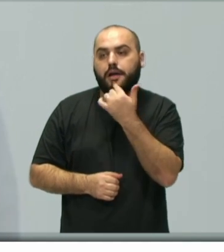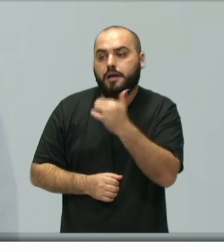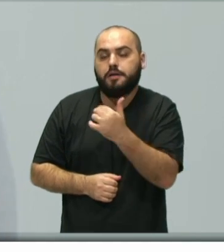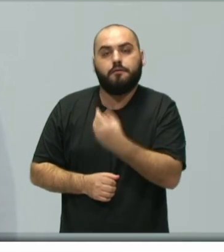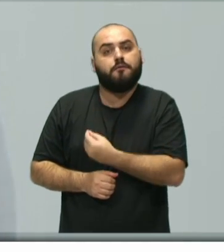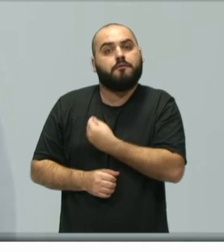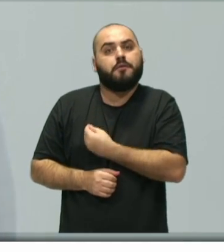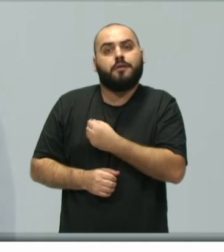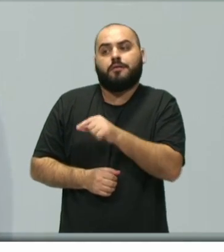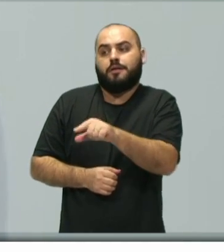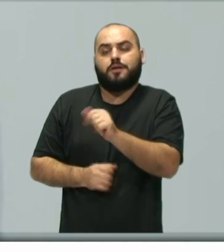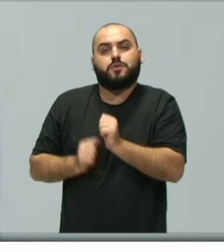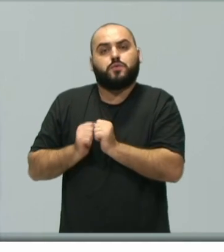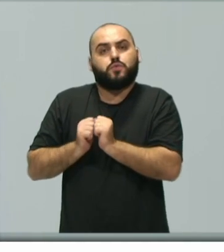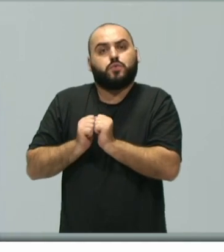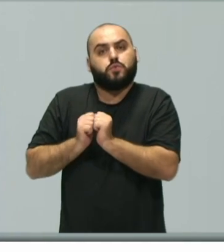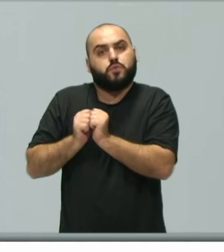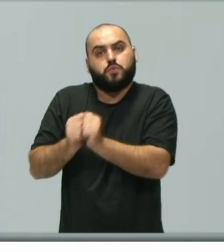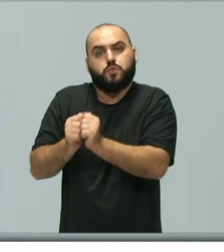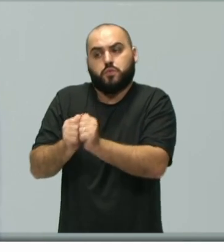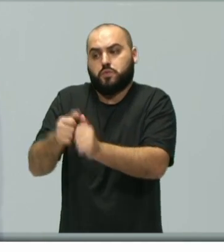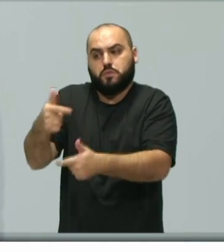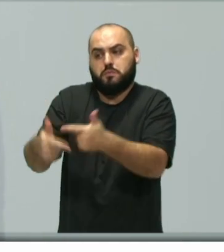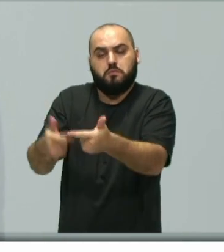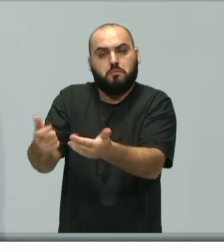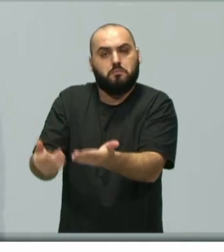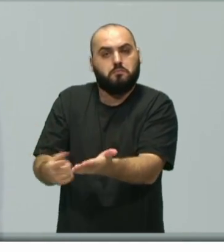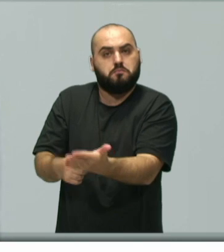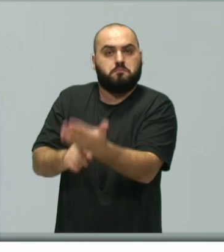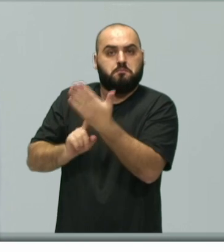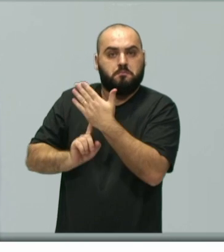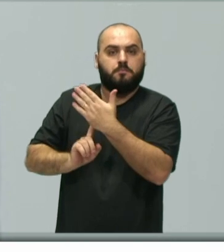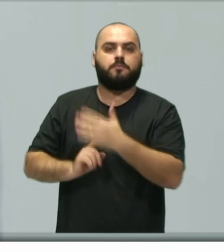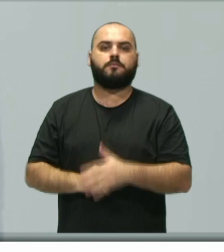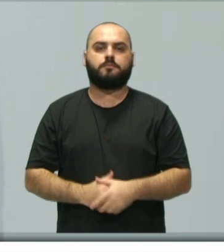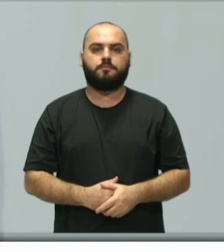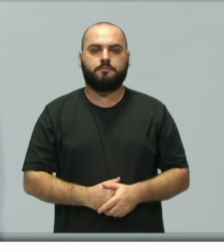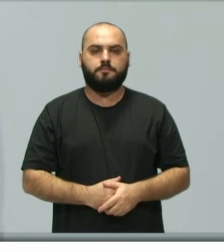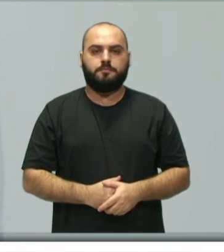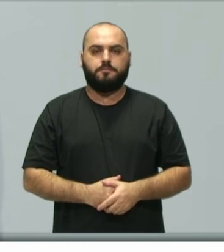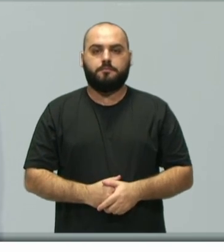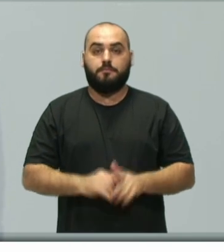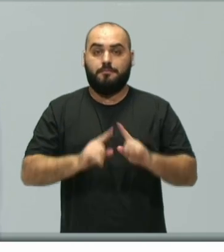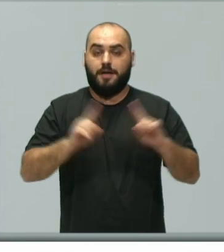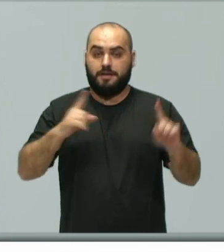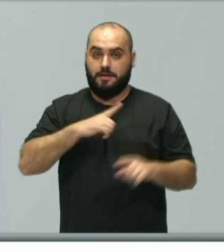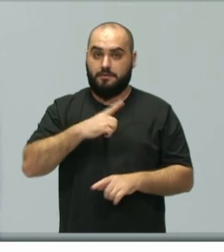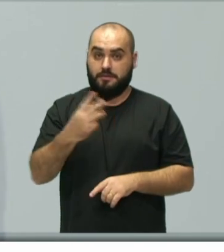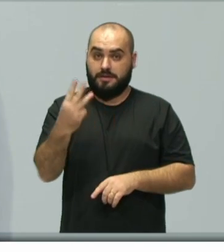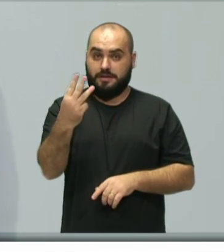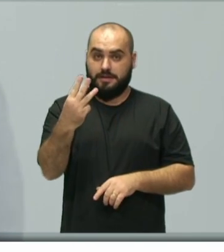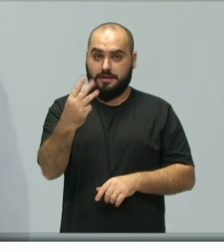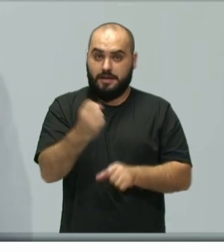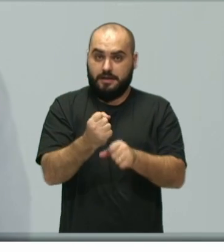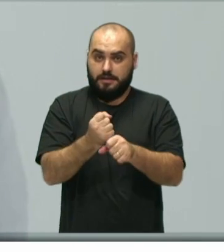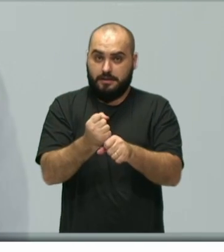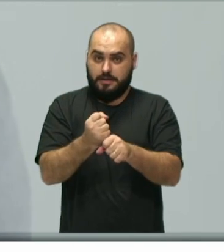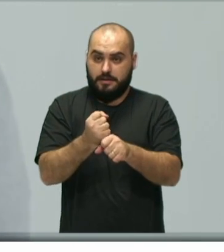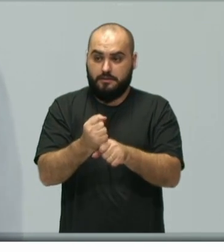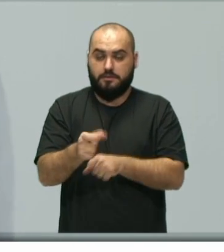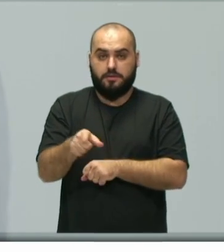ali, a demanda que tem, né? Mas nesses 3 anos que eu estou na rede